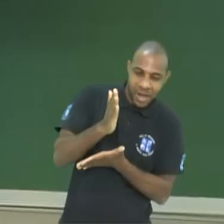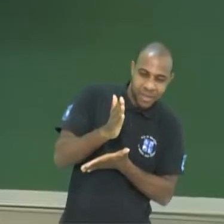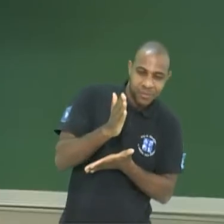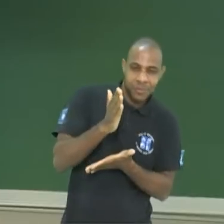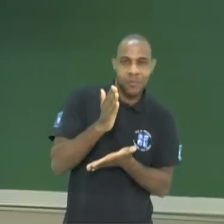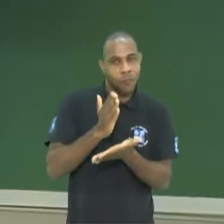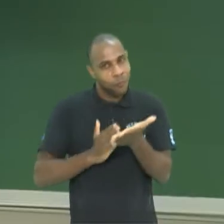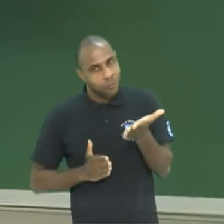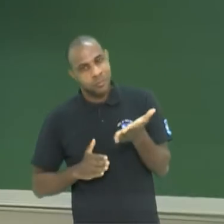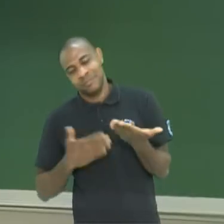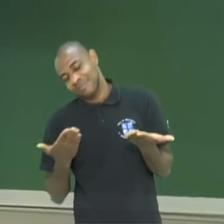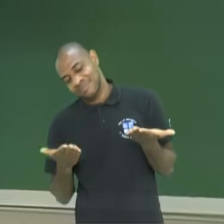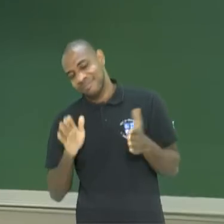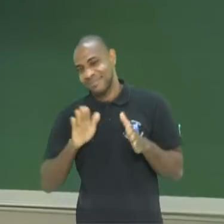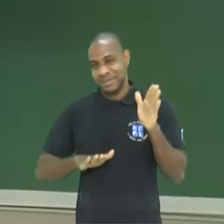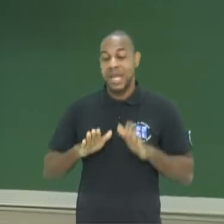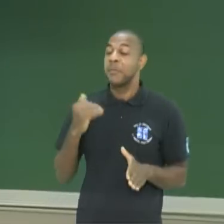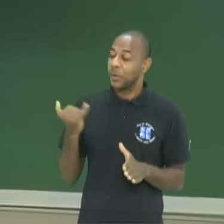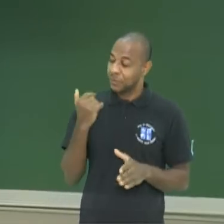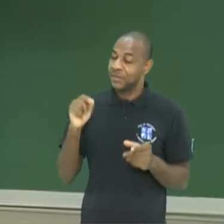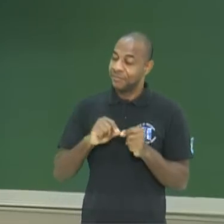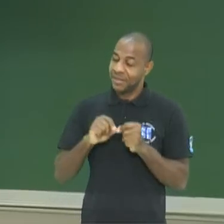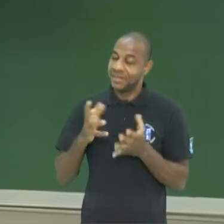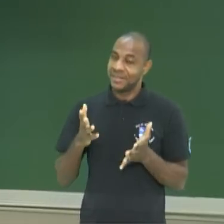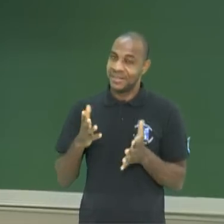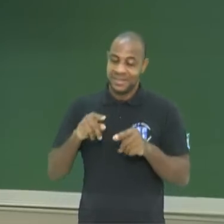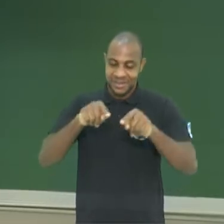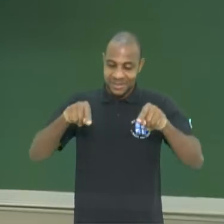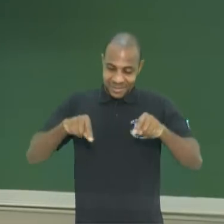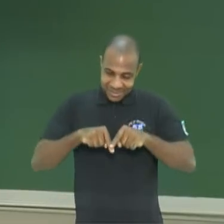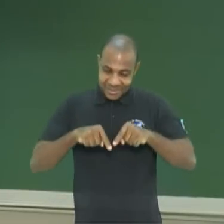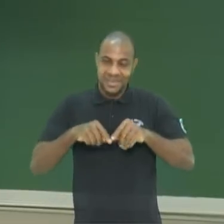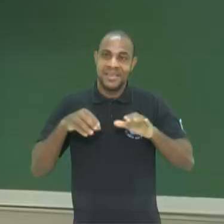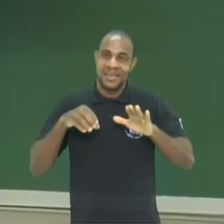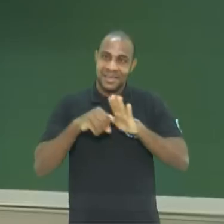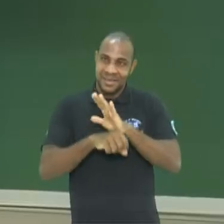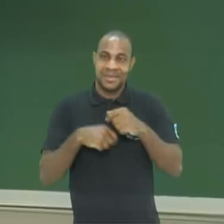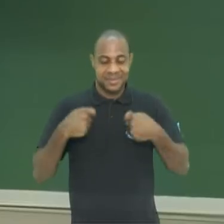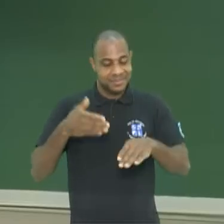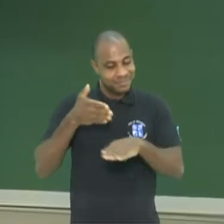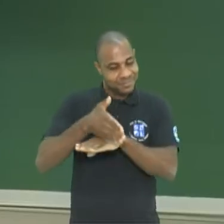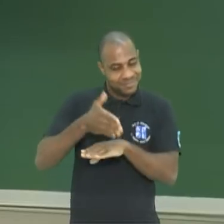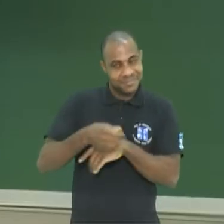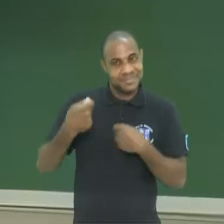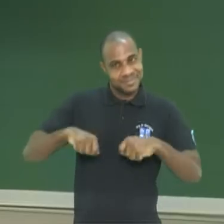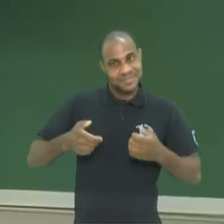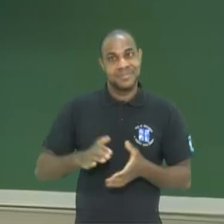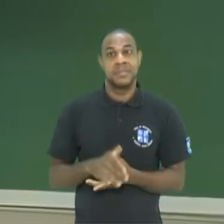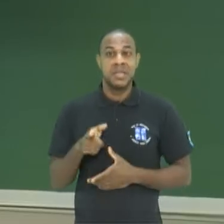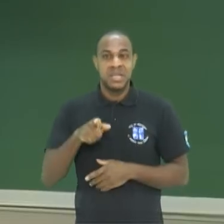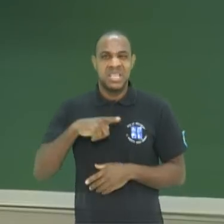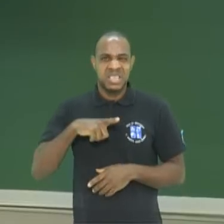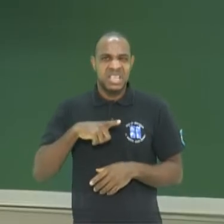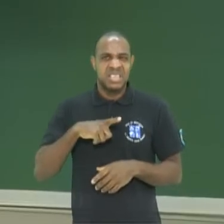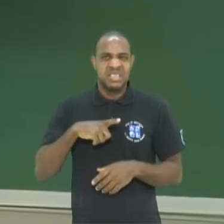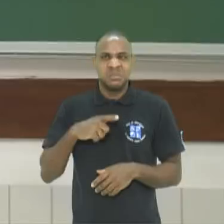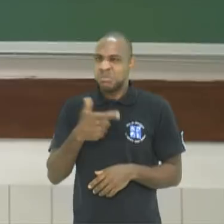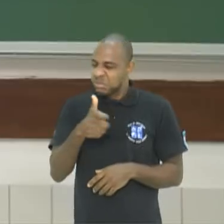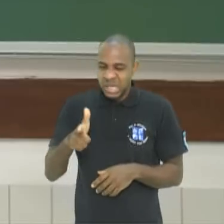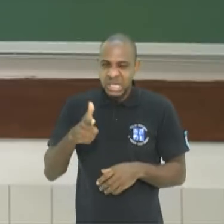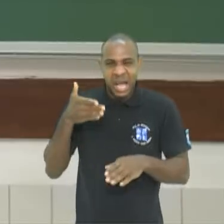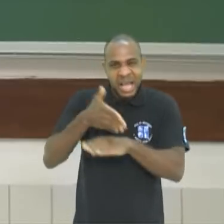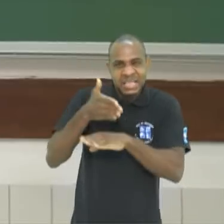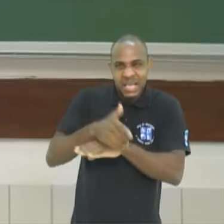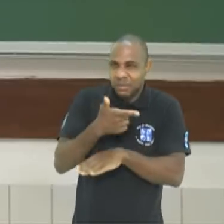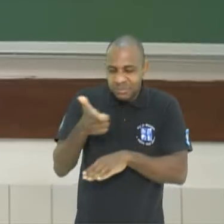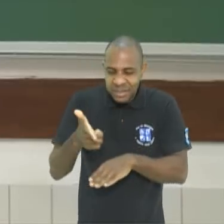muito importante você fazer isso. Mas se você não tem acesso ao Class, está assistindo as nossas aulas pelo YouTube ou pela TV,